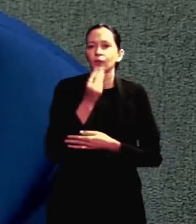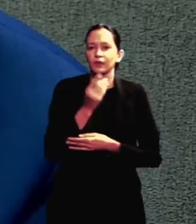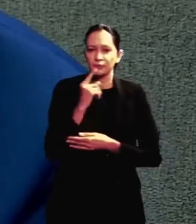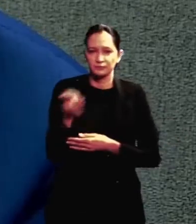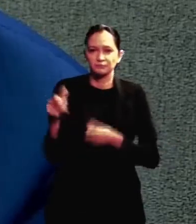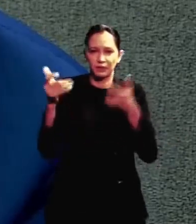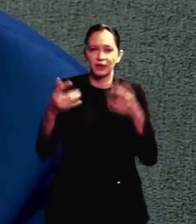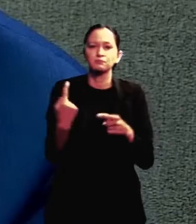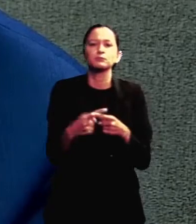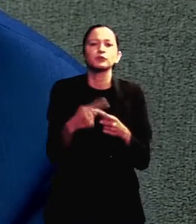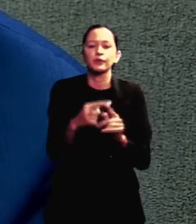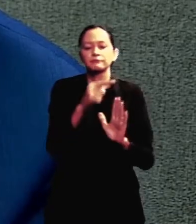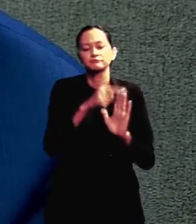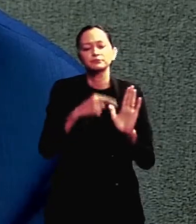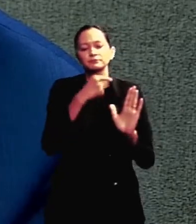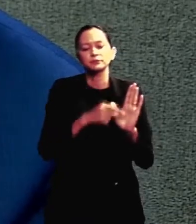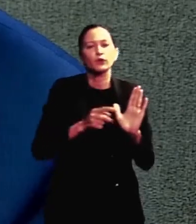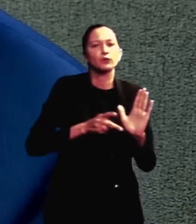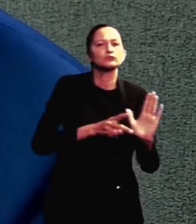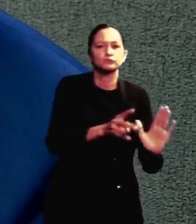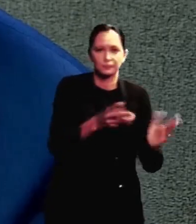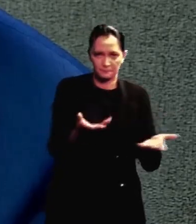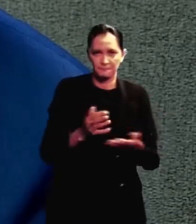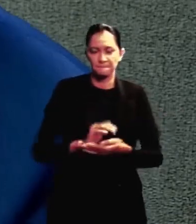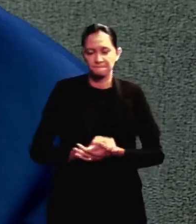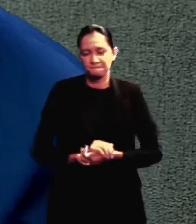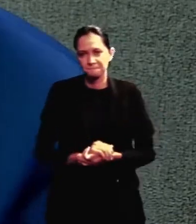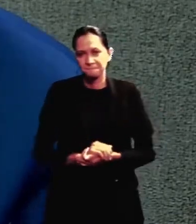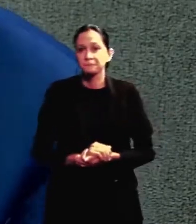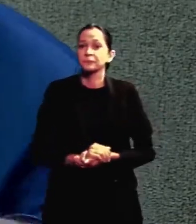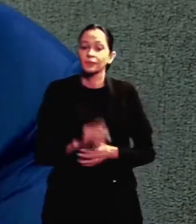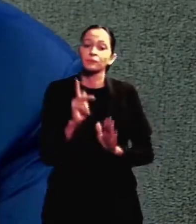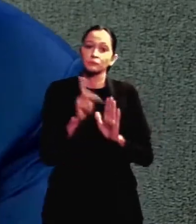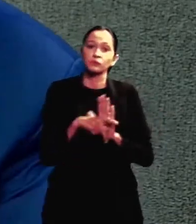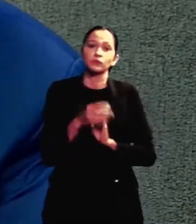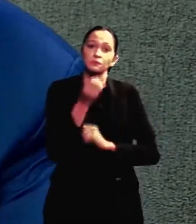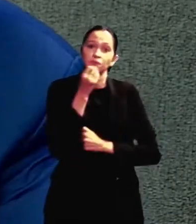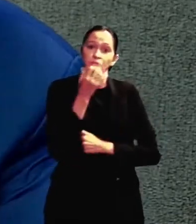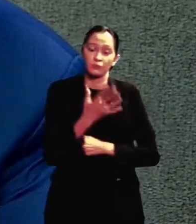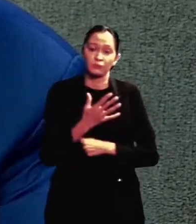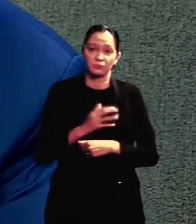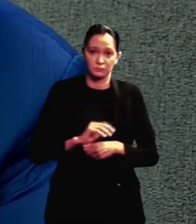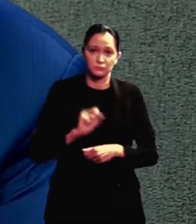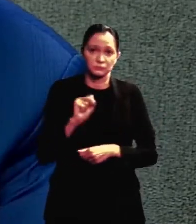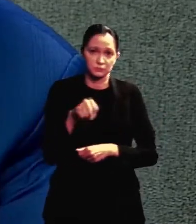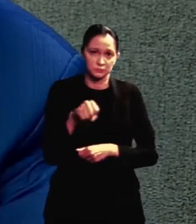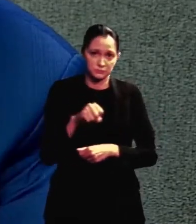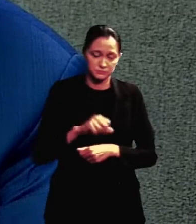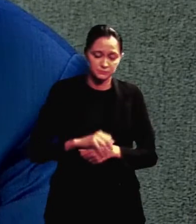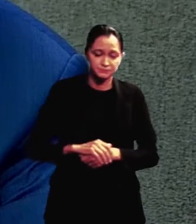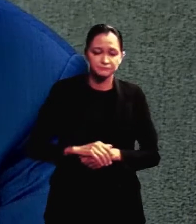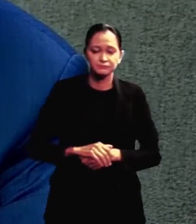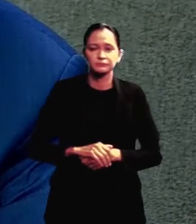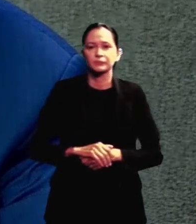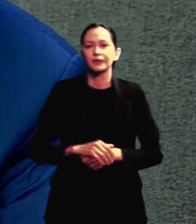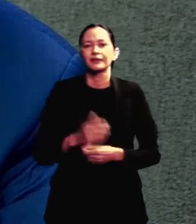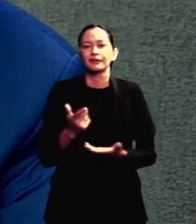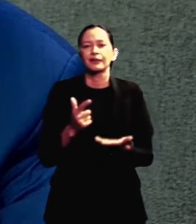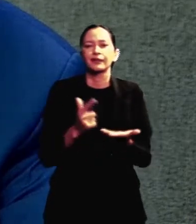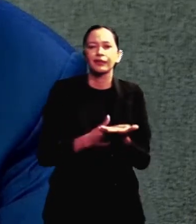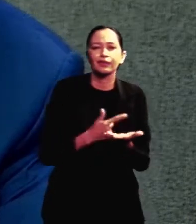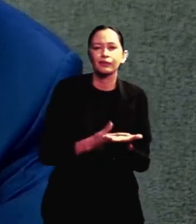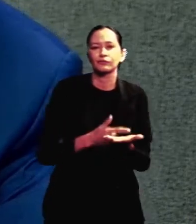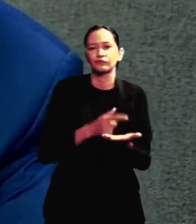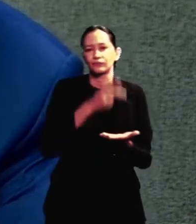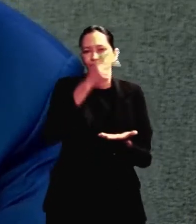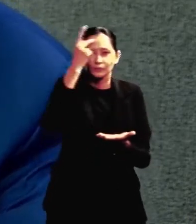Senhor presidente, o projeto, ele é muito bom, né? uma livraria cidadã